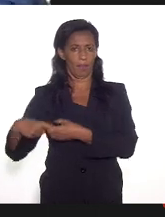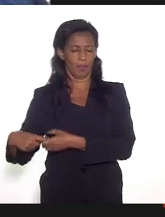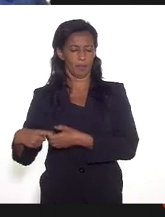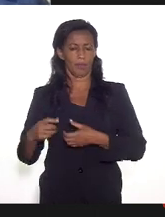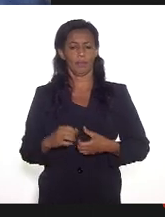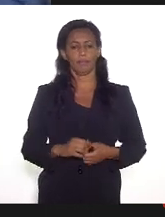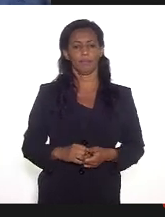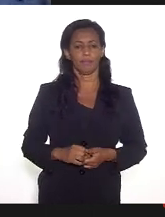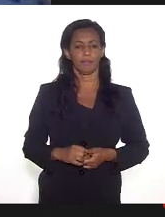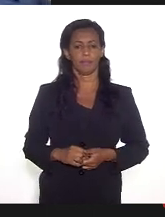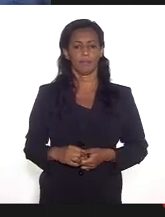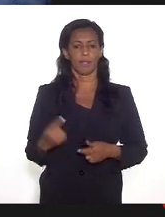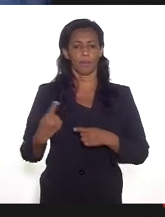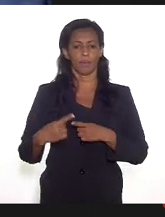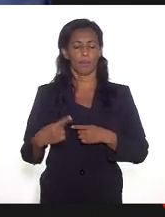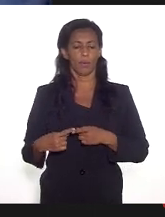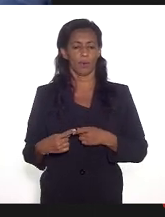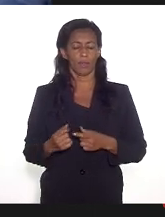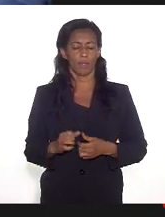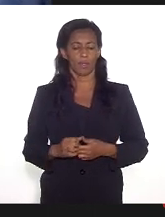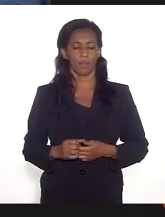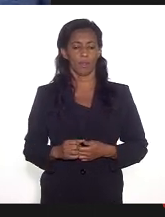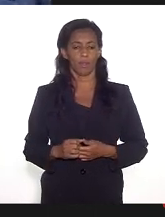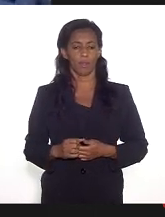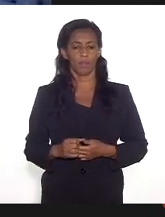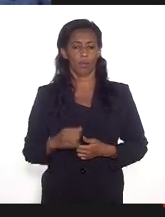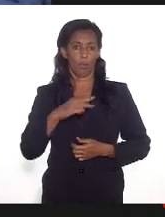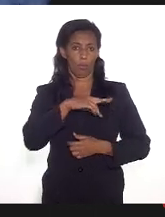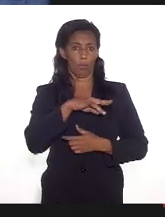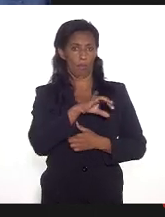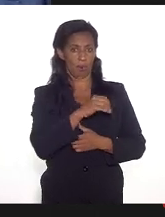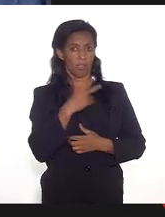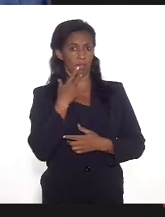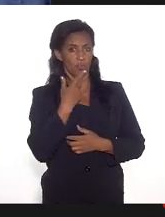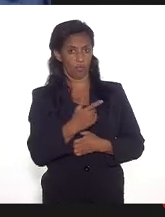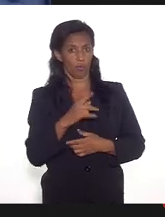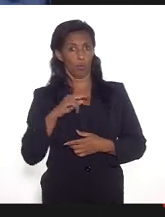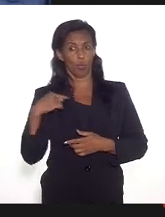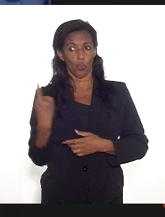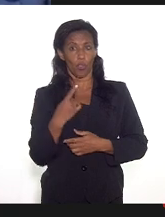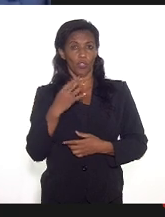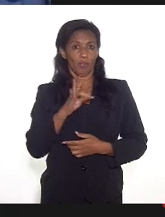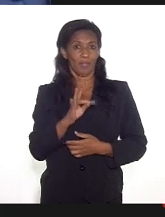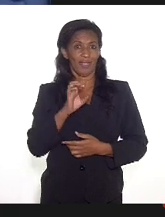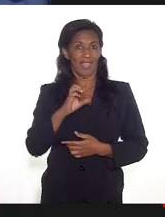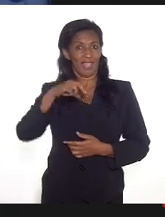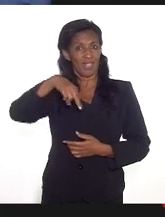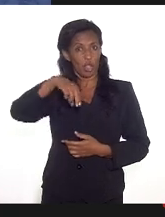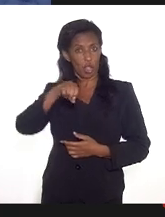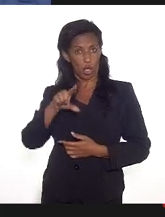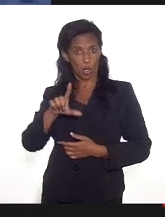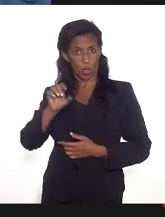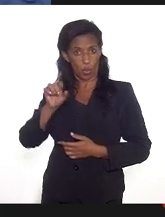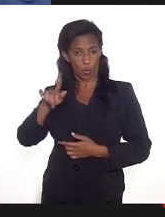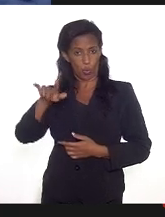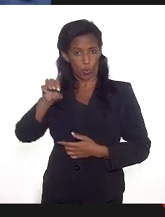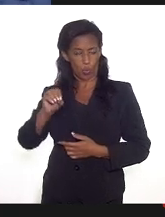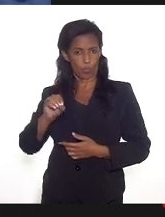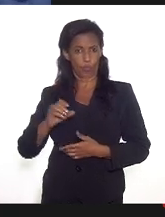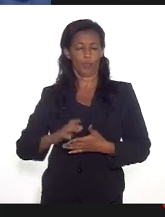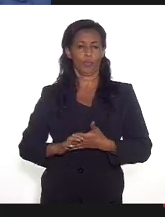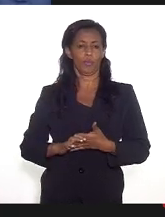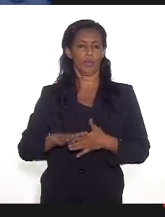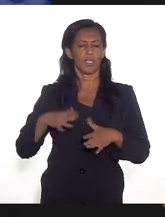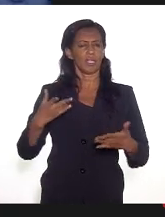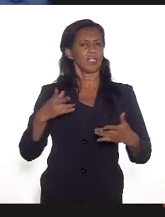de extensão, porque é o seguinte, como o Marcelo falou, nós formamos tecnólogos em construção naval. E